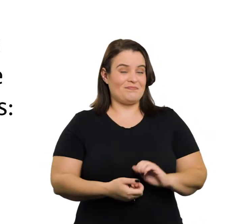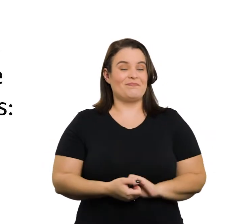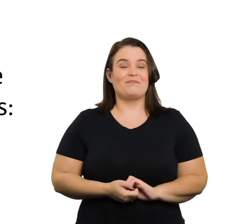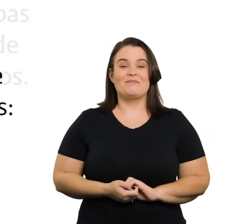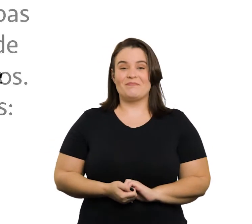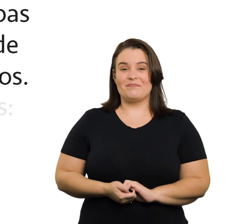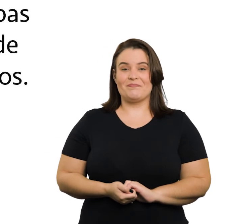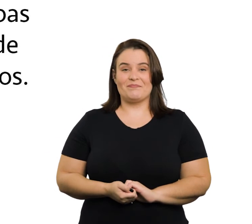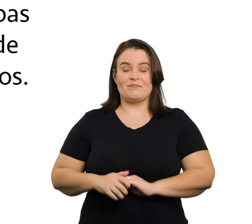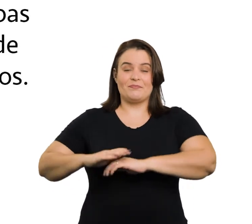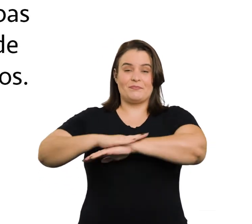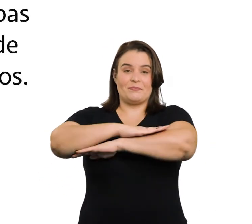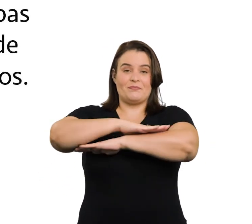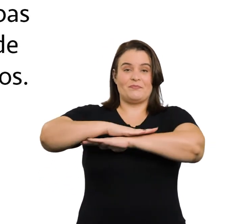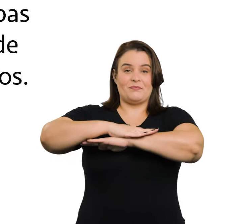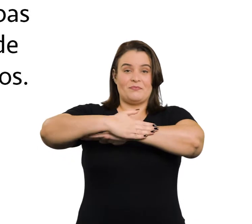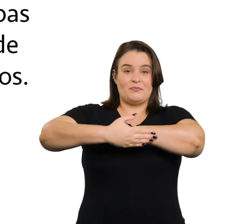tipos: